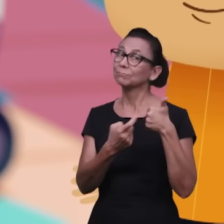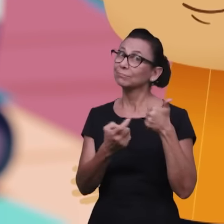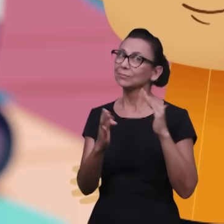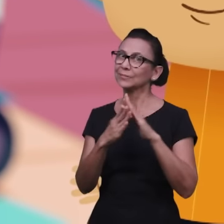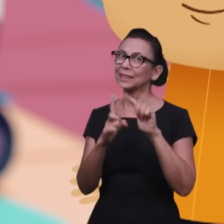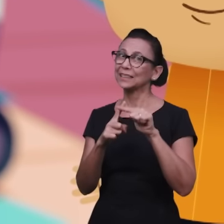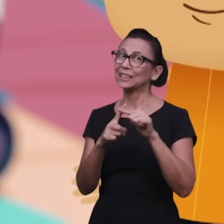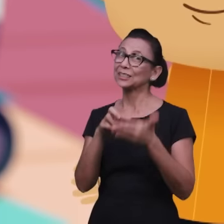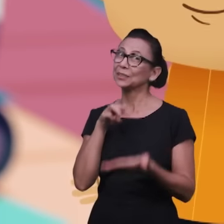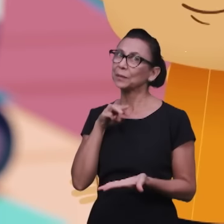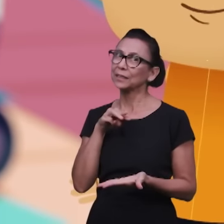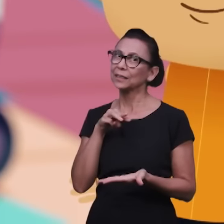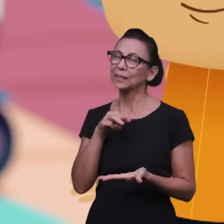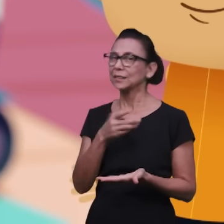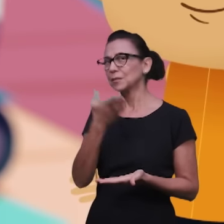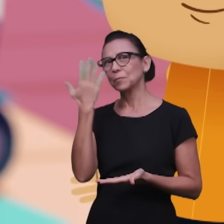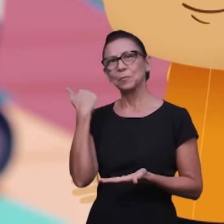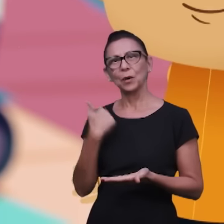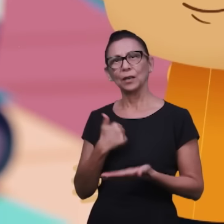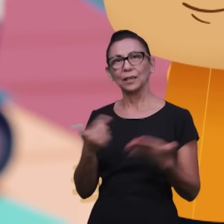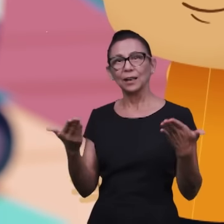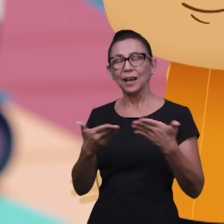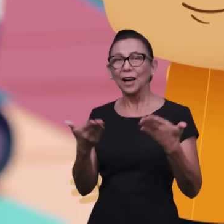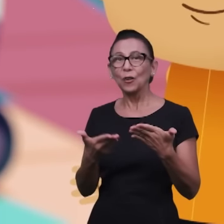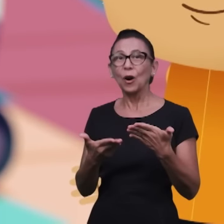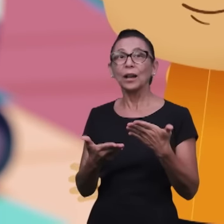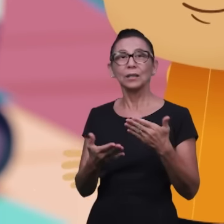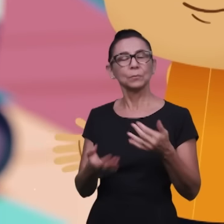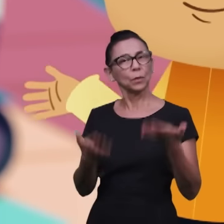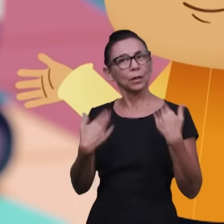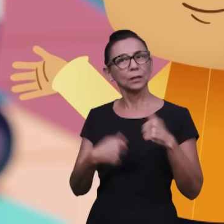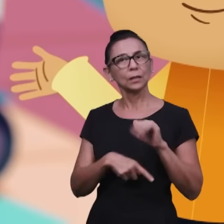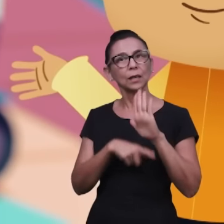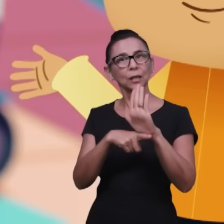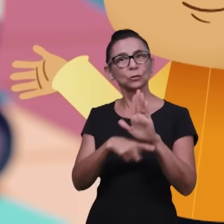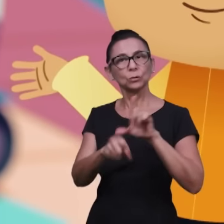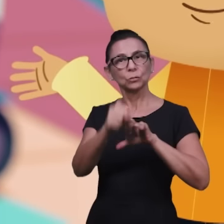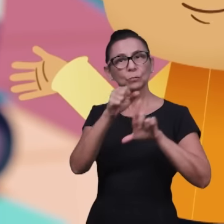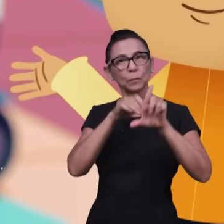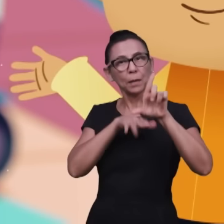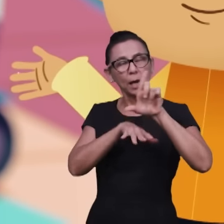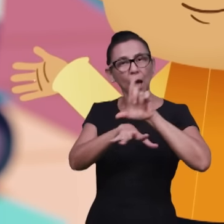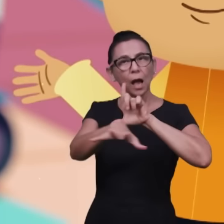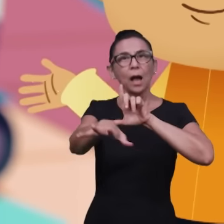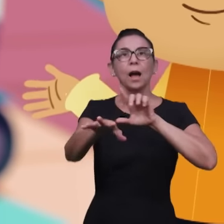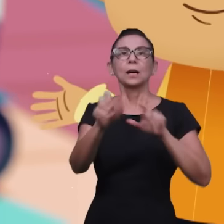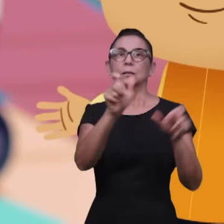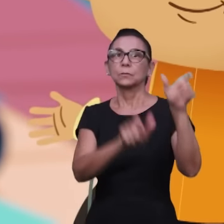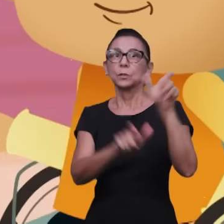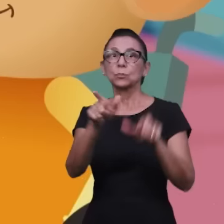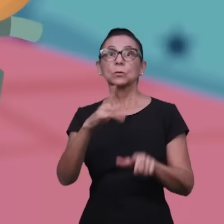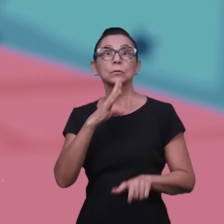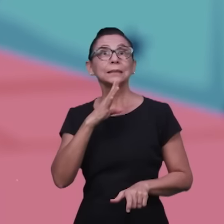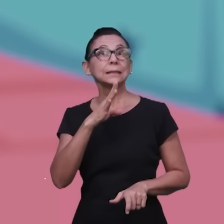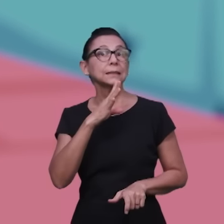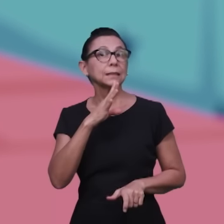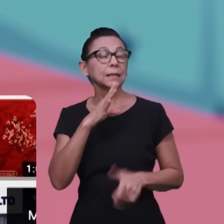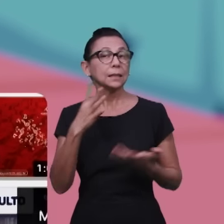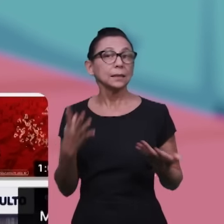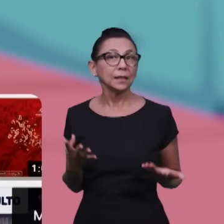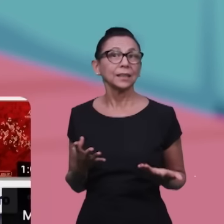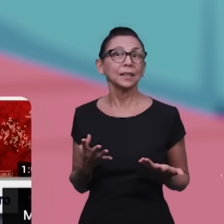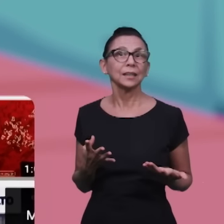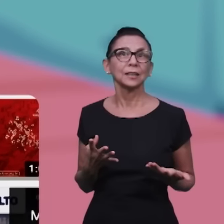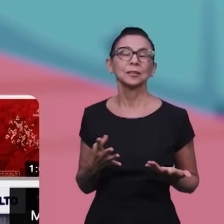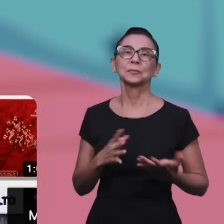igreja? Faça isso e ajude a espalhar os conteúdos da Igreja Cristã Maranata e edificar muitas pessoas. E aí, quem ainda